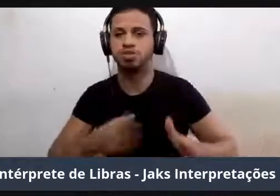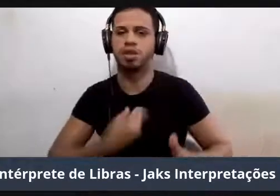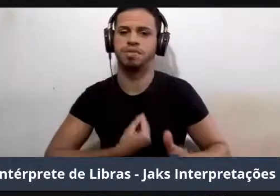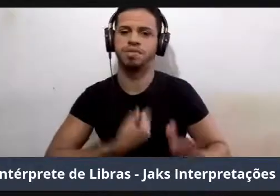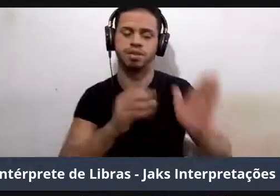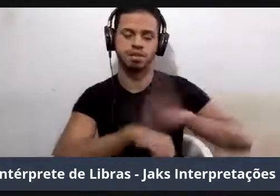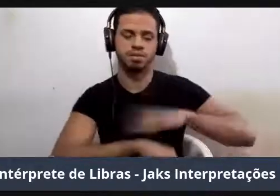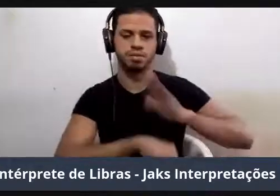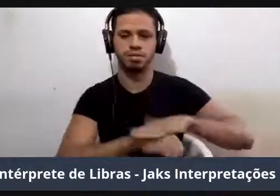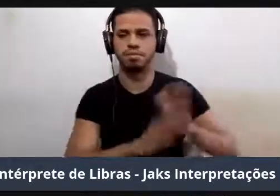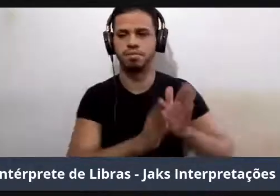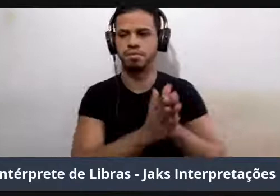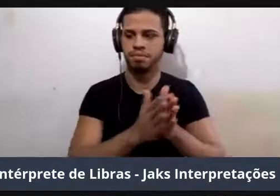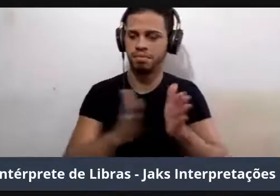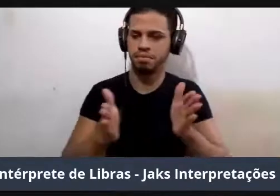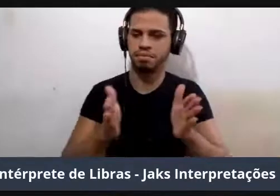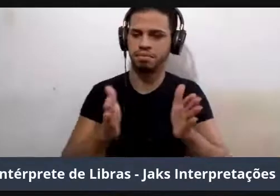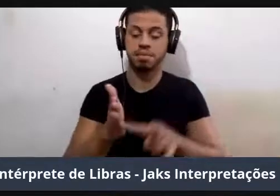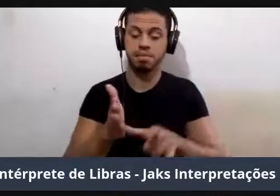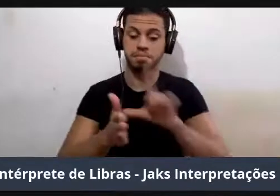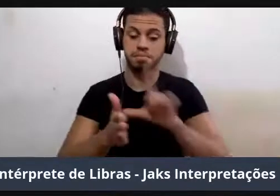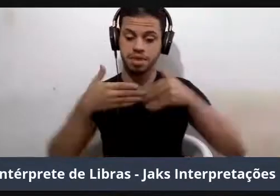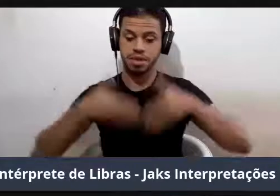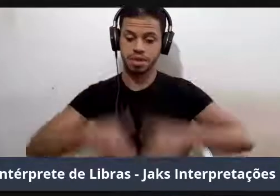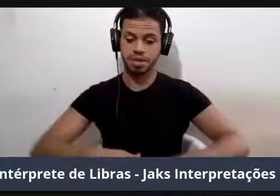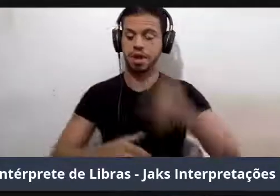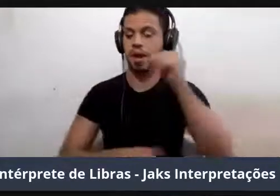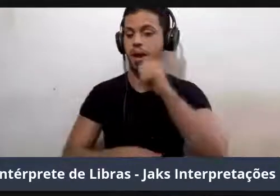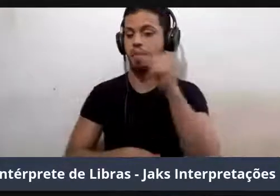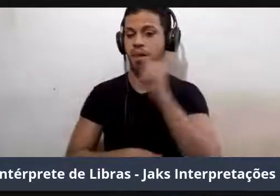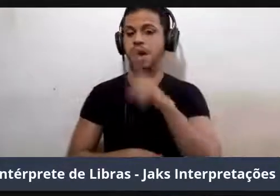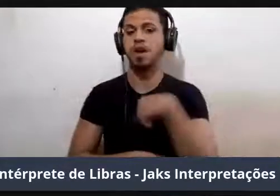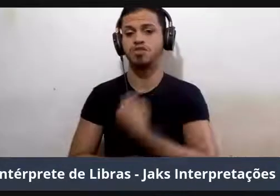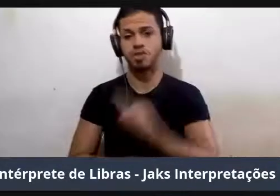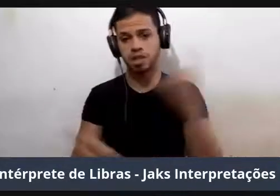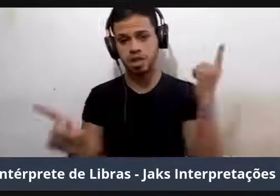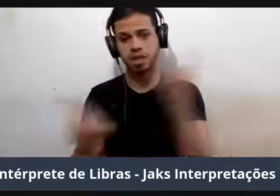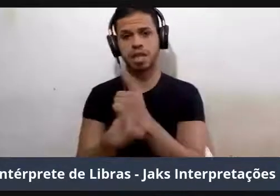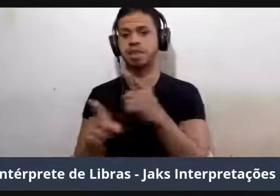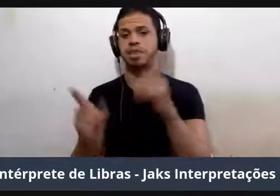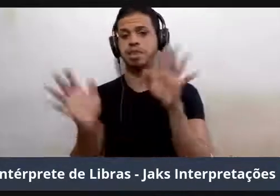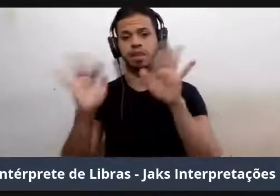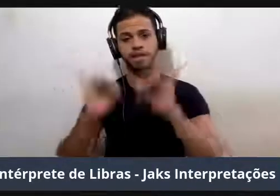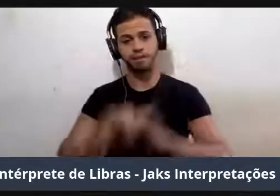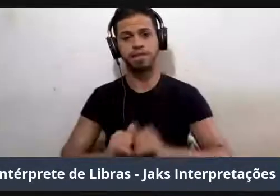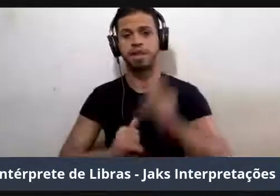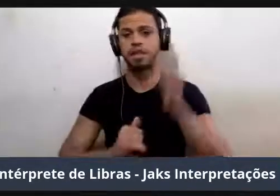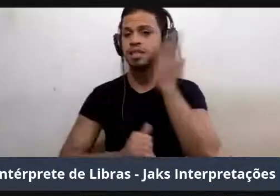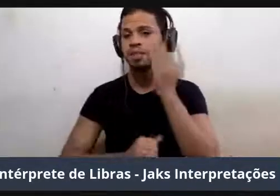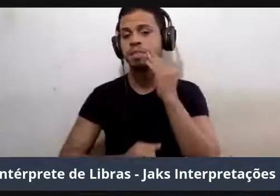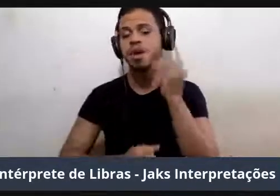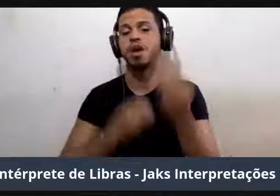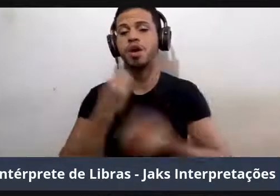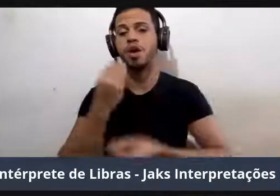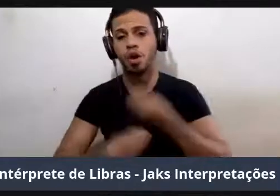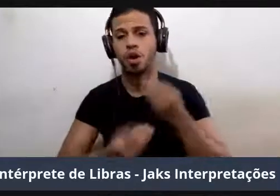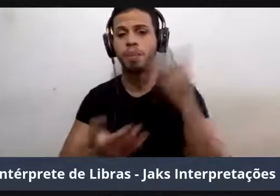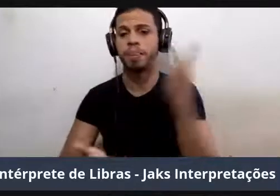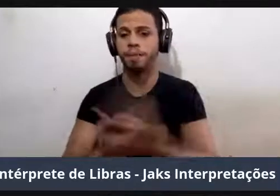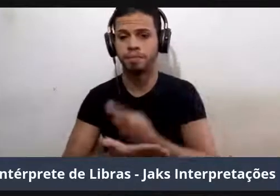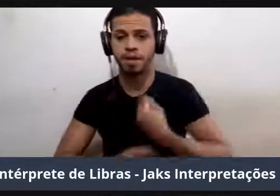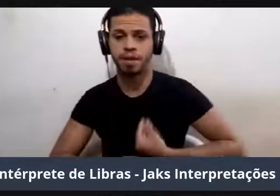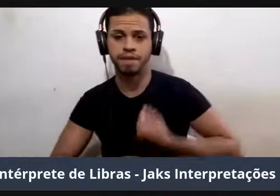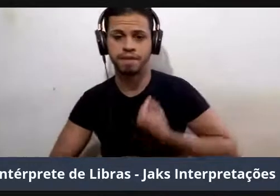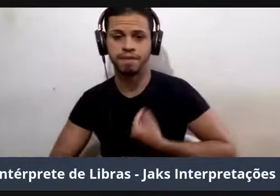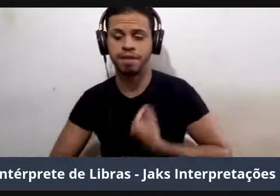pré-natal com aquela mulher, a gente quer chegar até o fim, né? Para saber o que está acontecendo, o que vai acontecer.